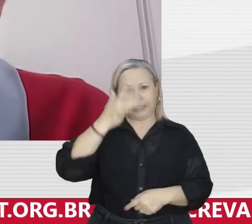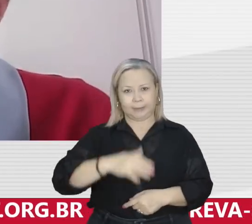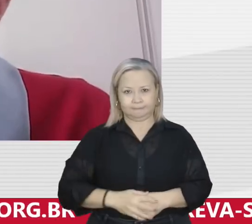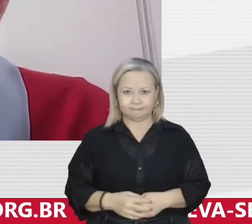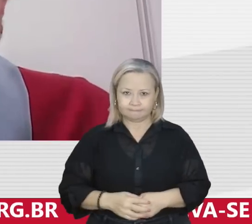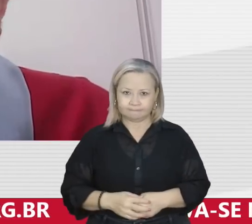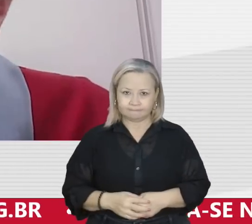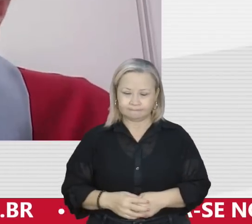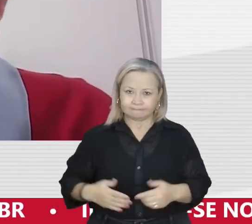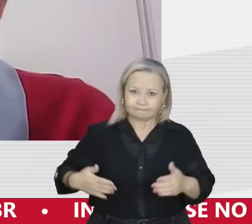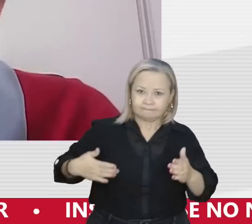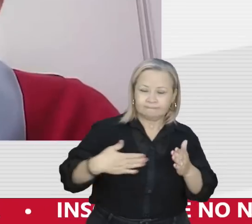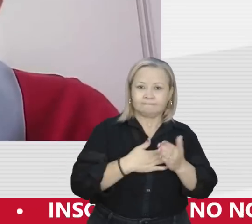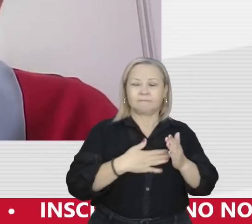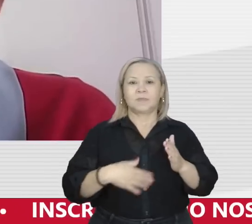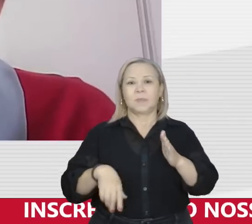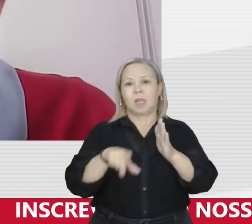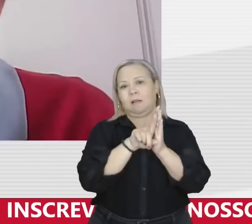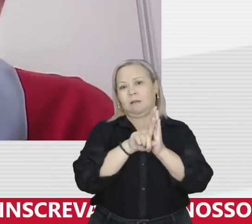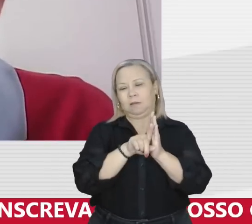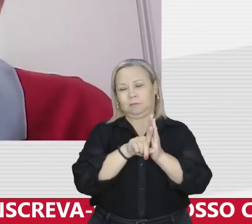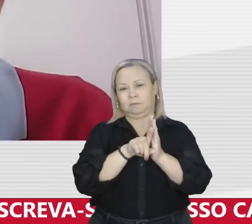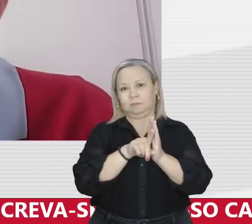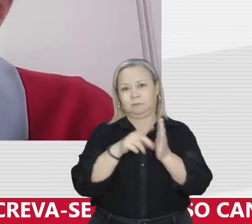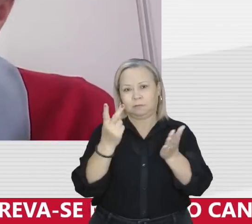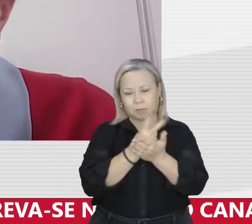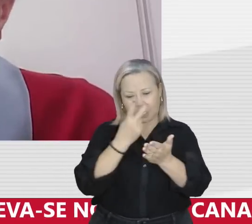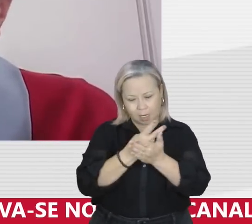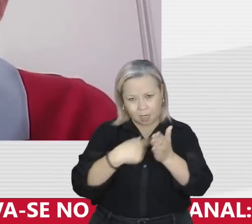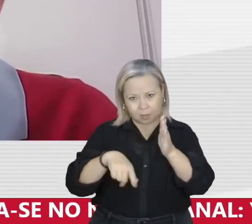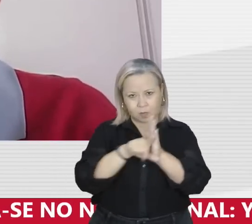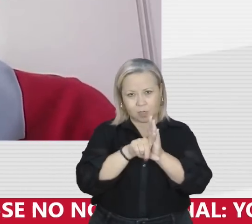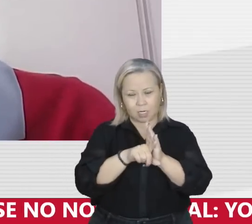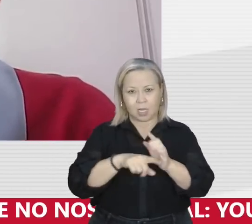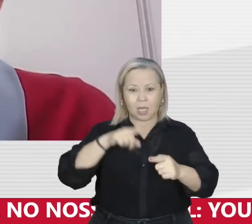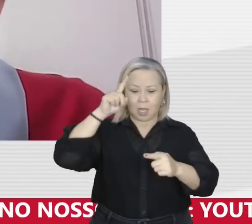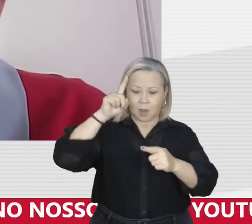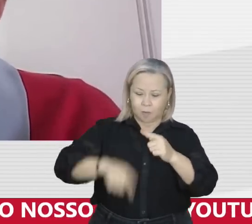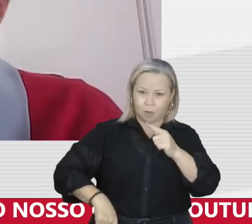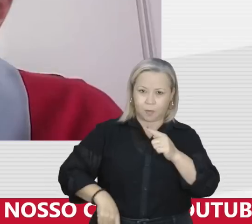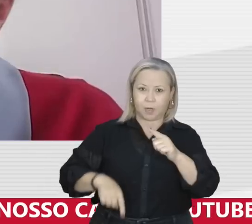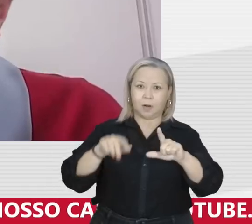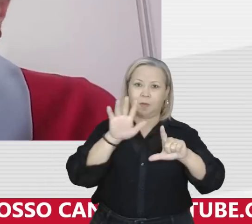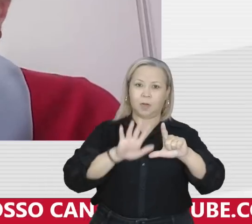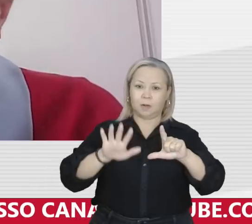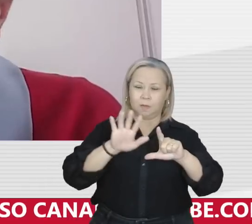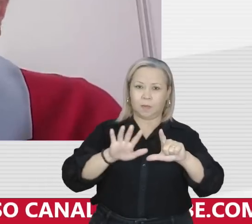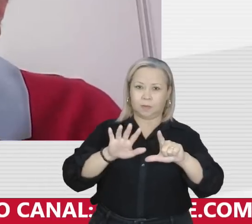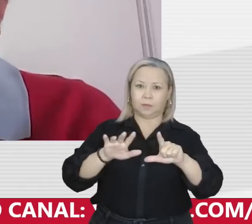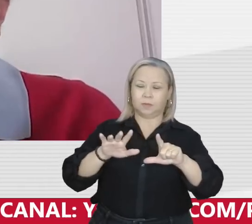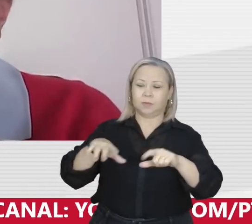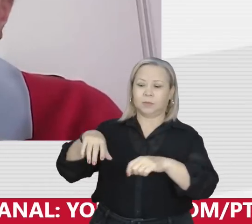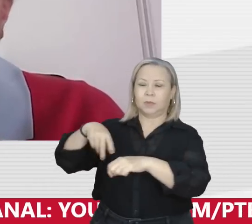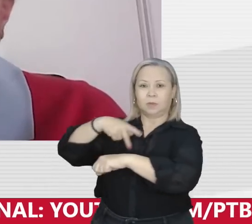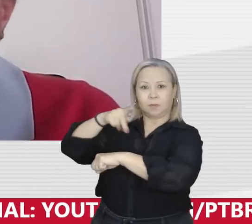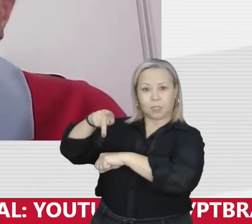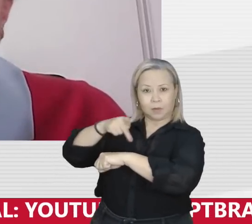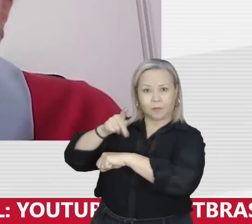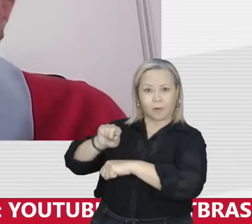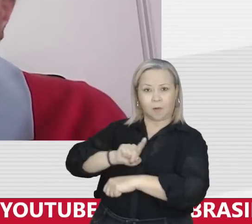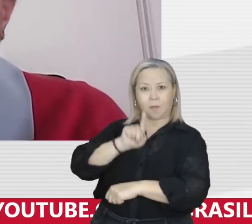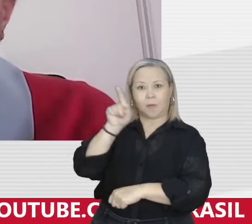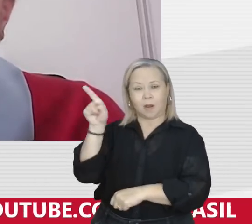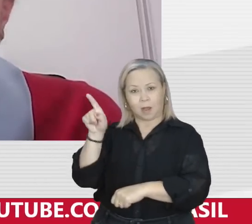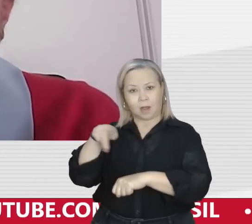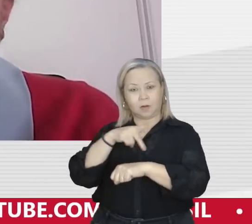infringindo a lei em vários pontos, né? A proibição de plataformas no exterior, a proibição de